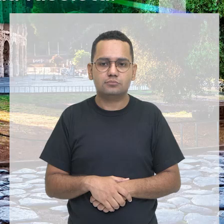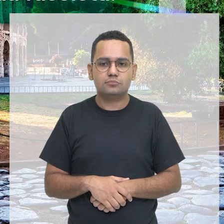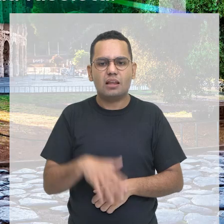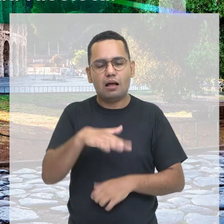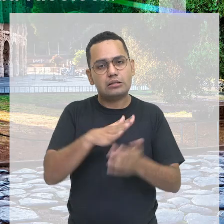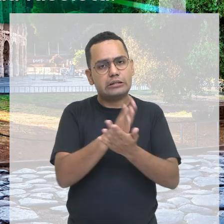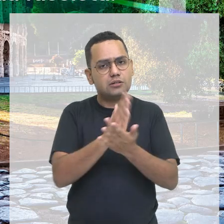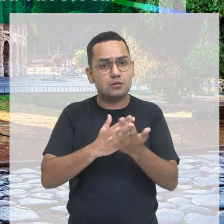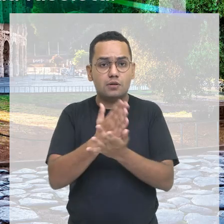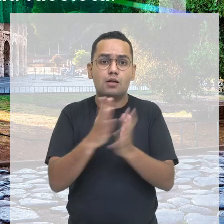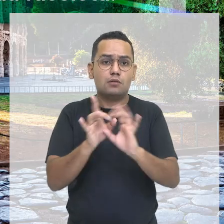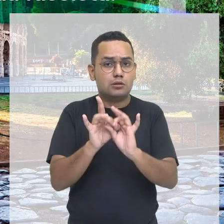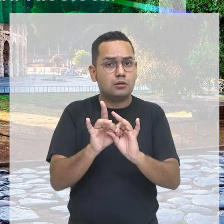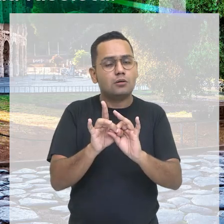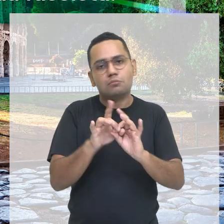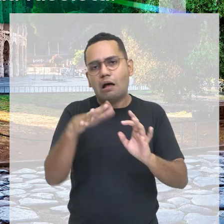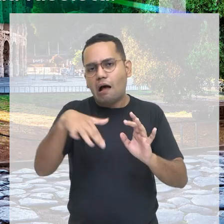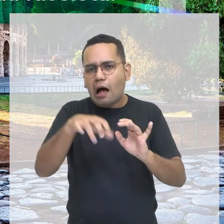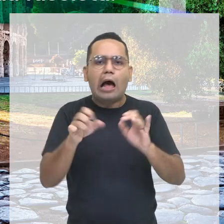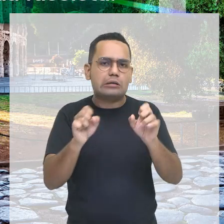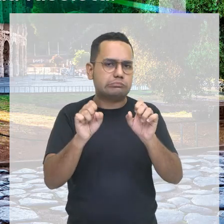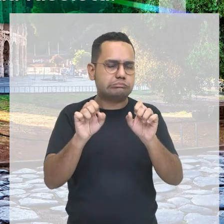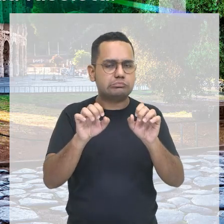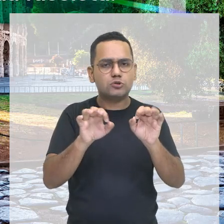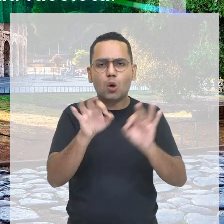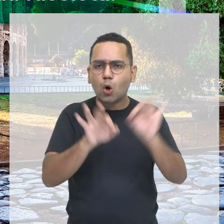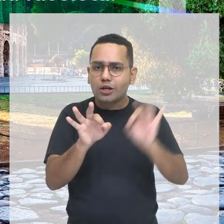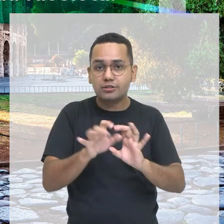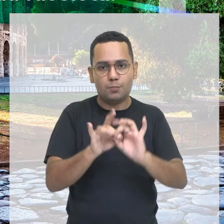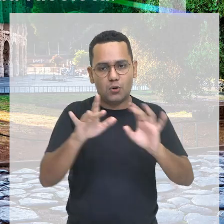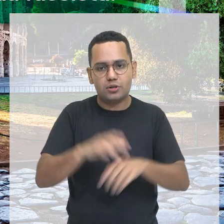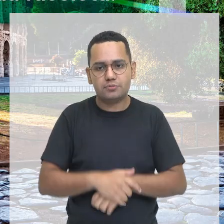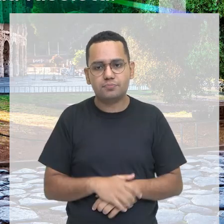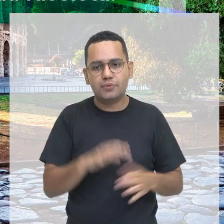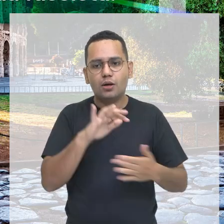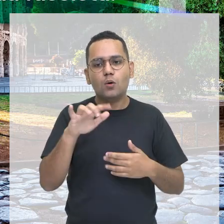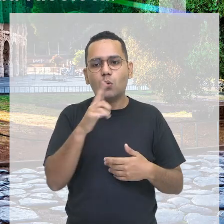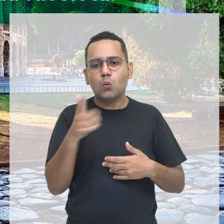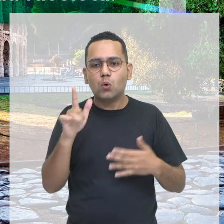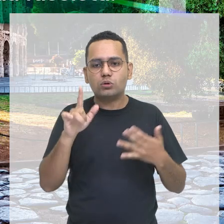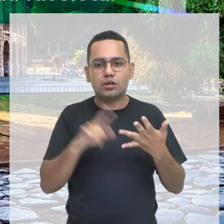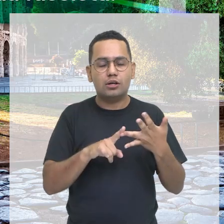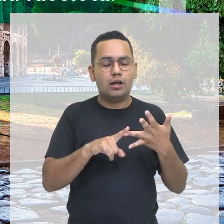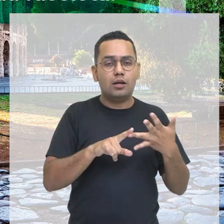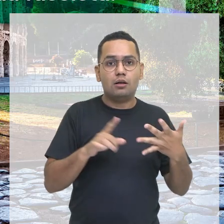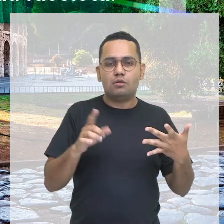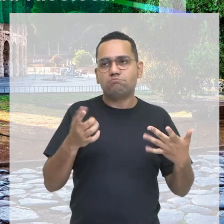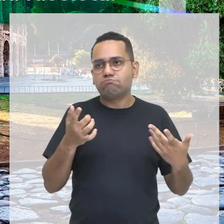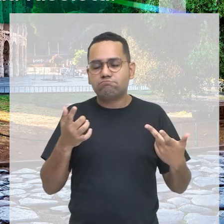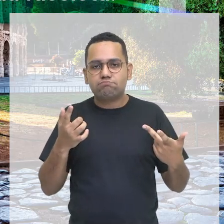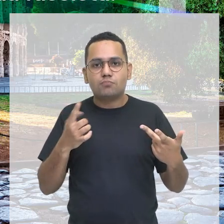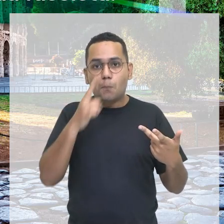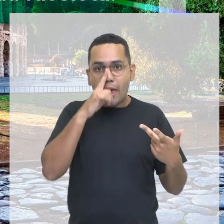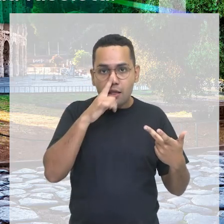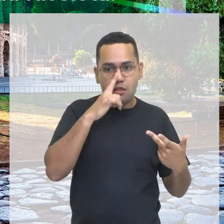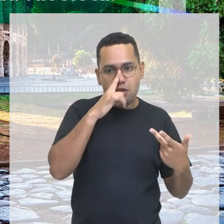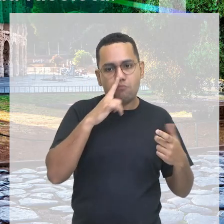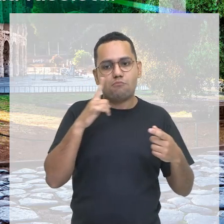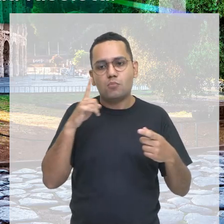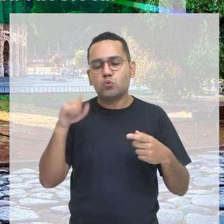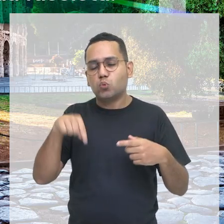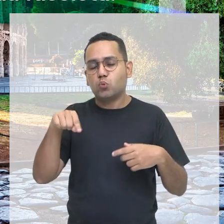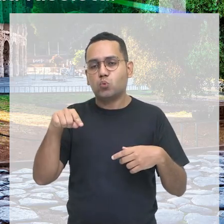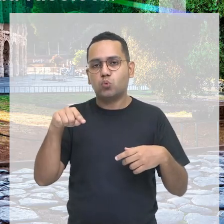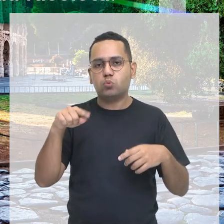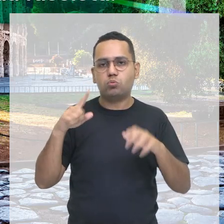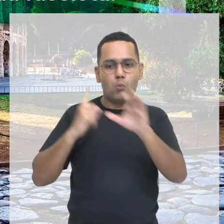vamos observar o medo do comunismo que estava rondando, né, a Europa. A questão do nacionalismo exacerbado também vai ser uma